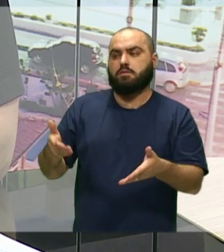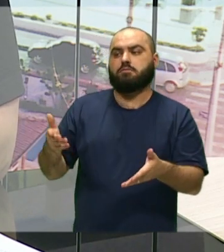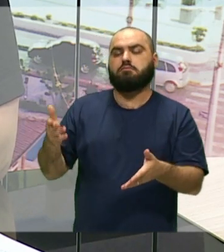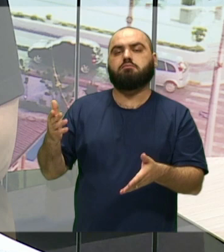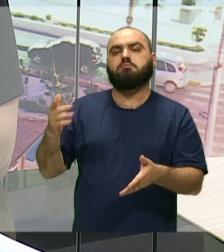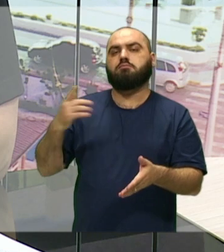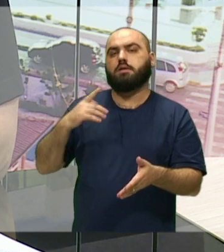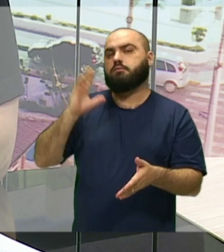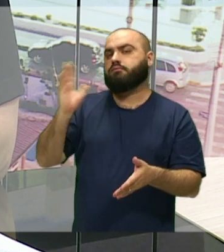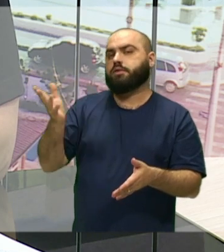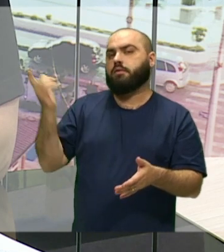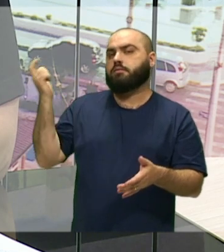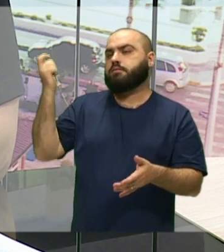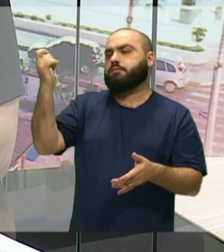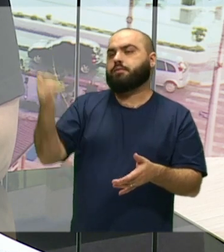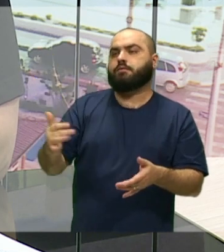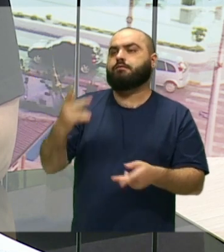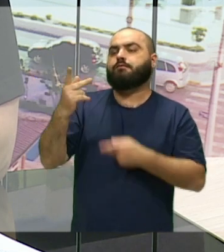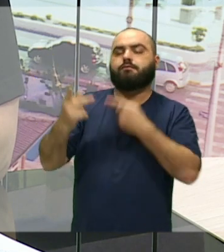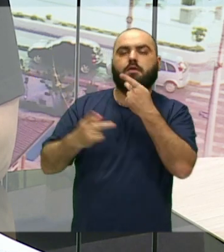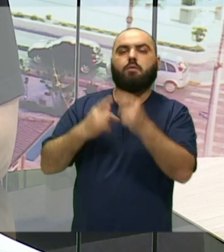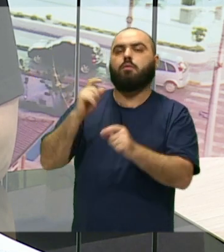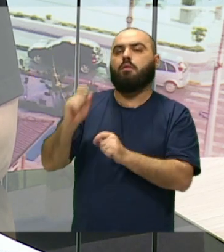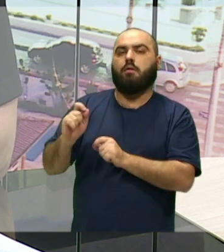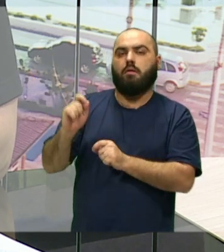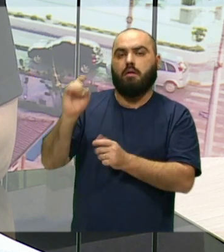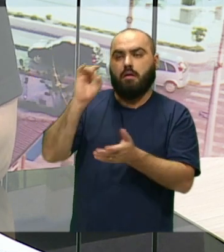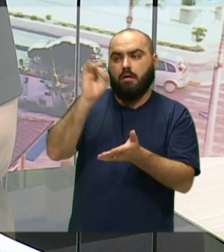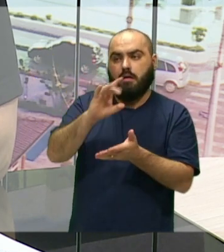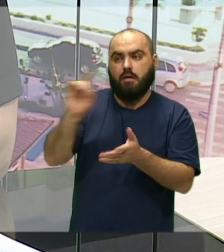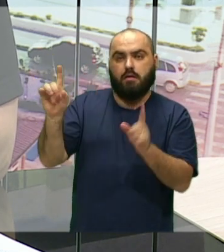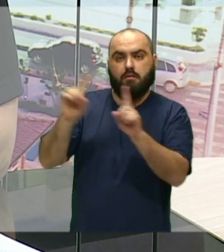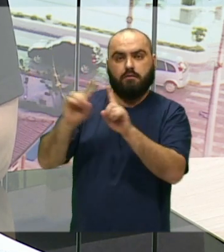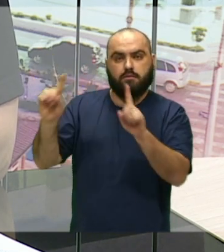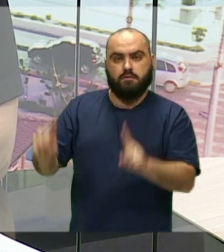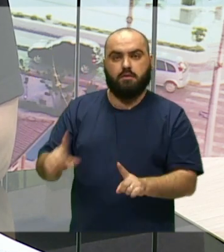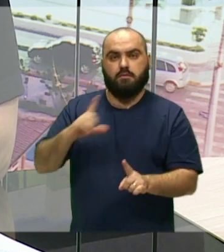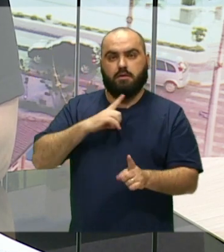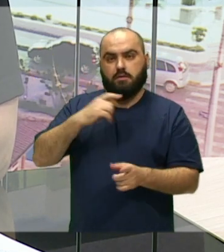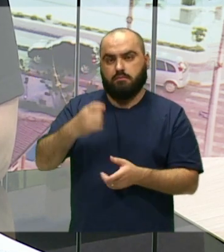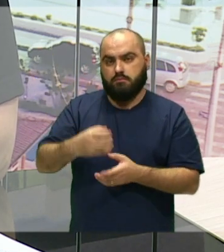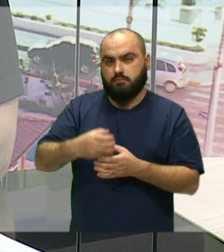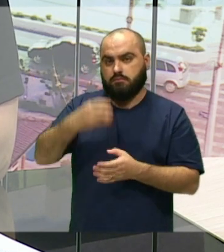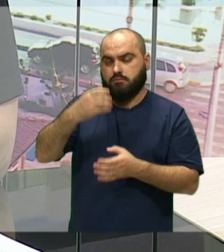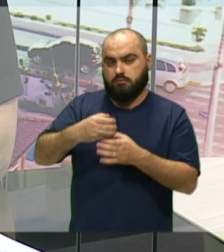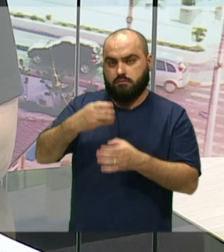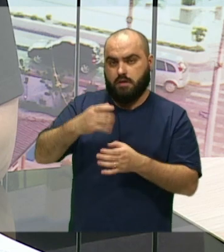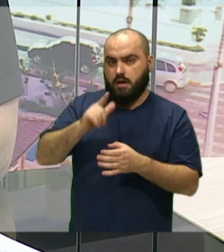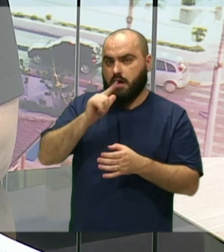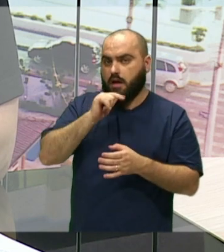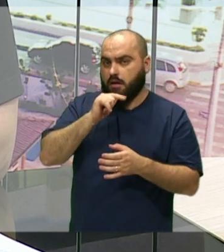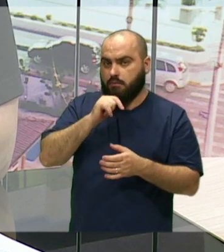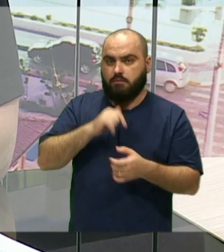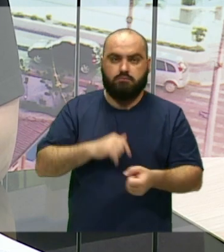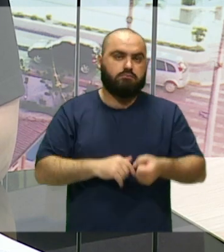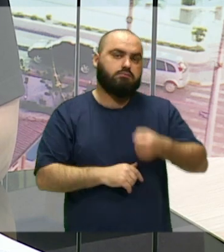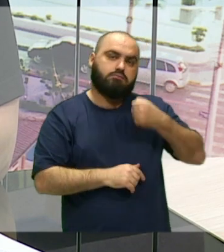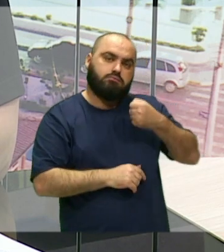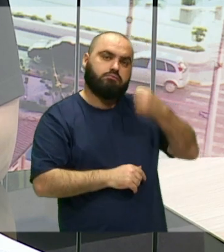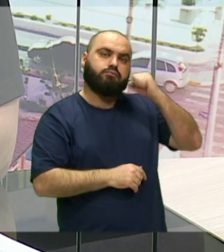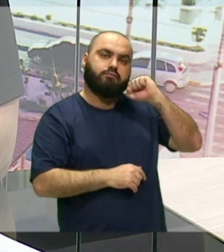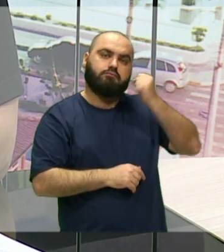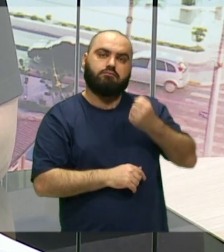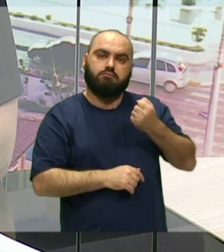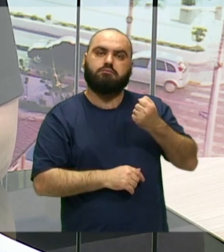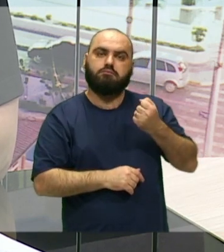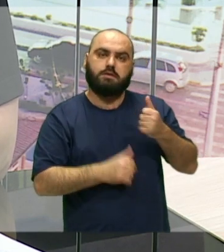que estipulou que eh cada servidor recebe uma caneca um eh objetos de uso permanente